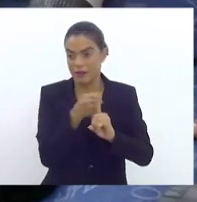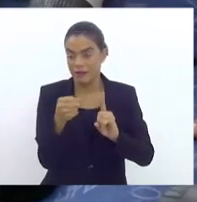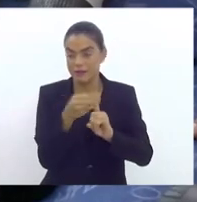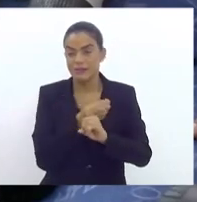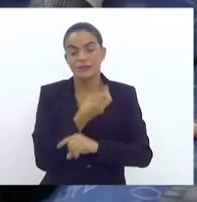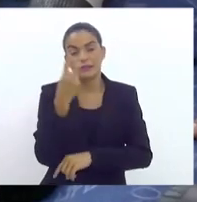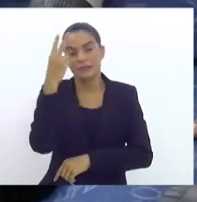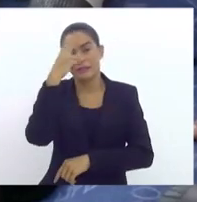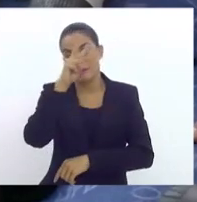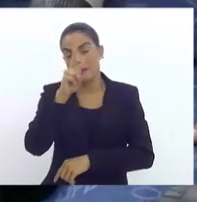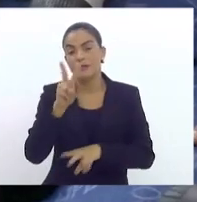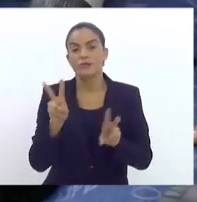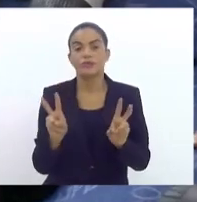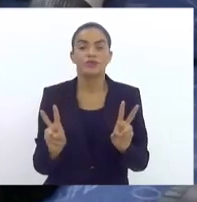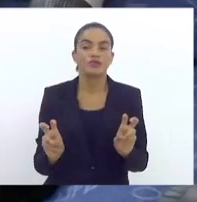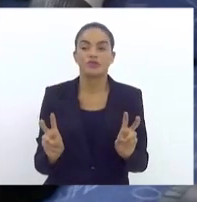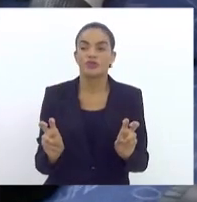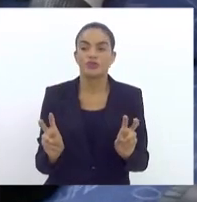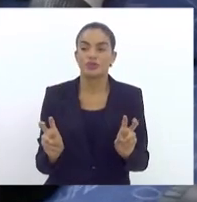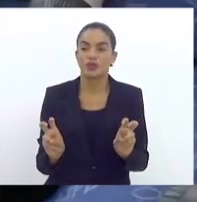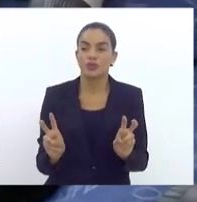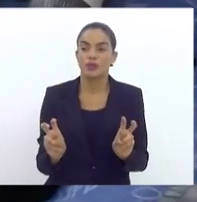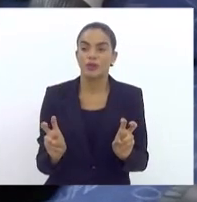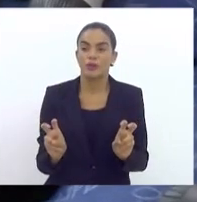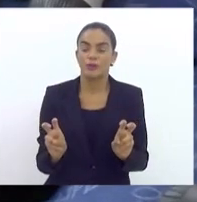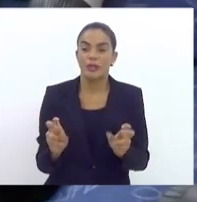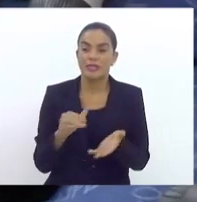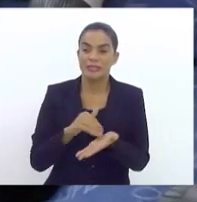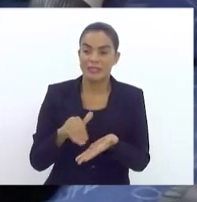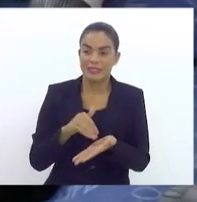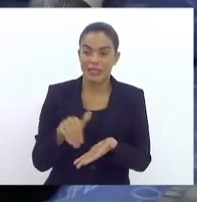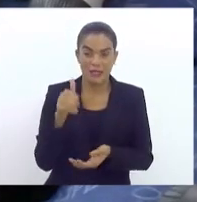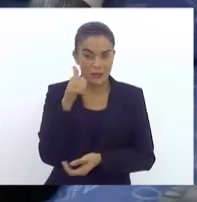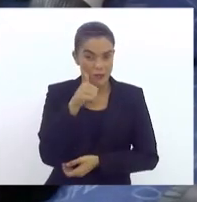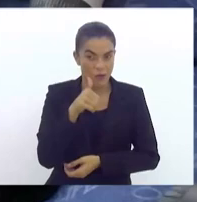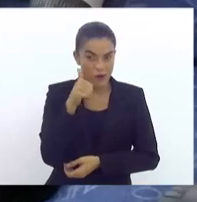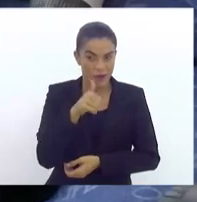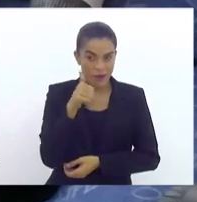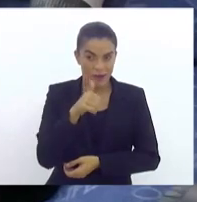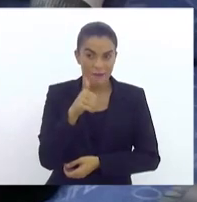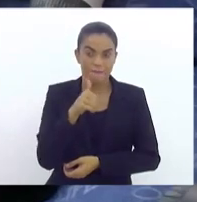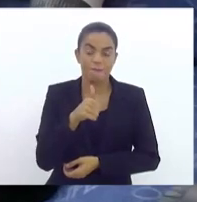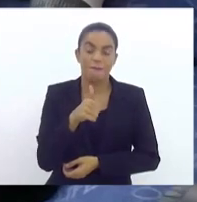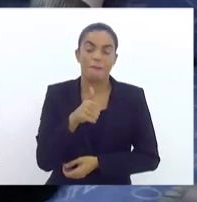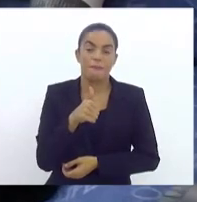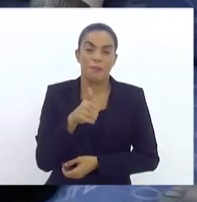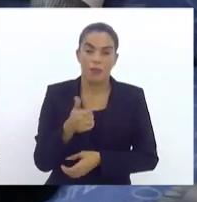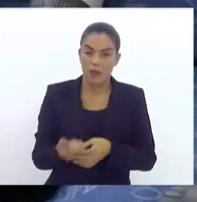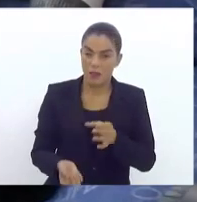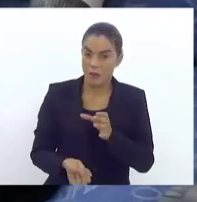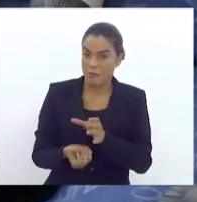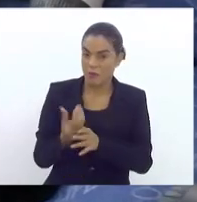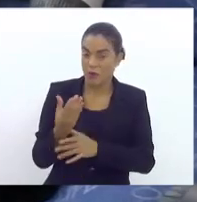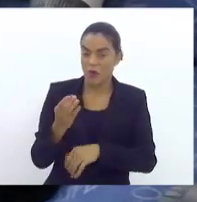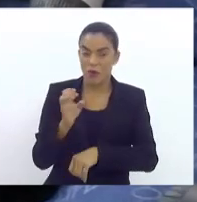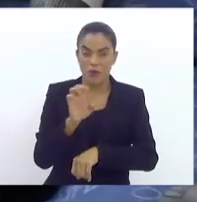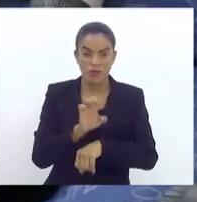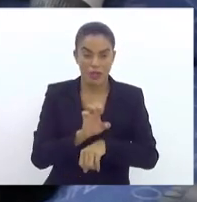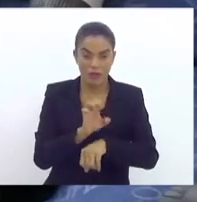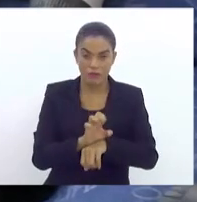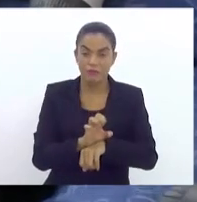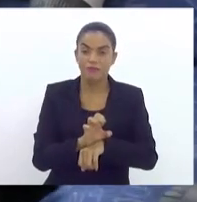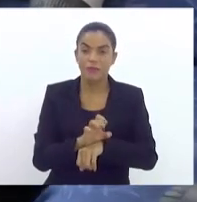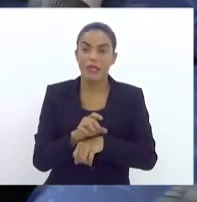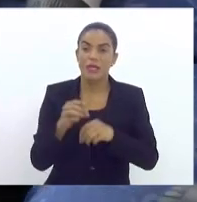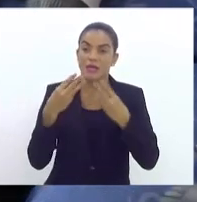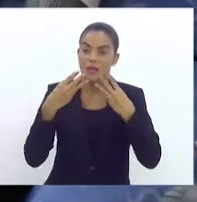sobre a secretaria da mulher recém-criada do Governo do Estado né fez um slogan e